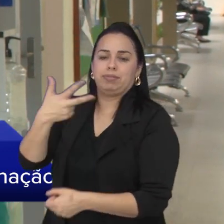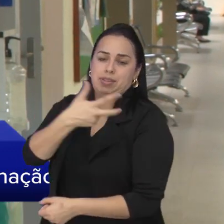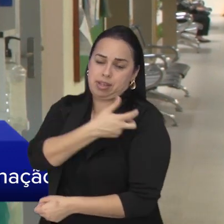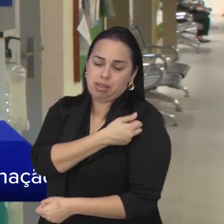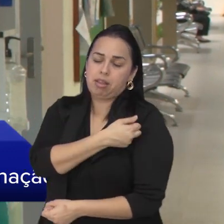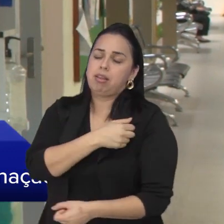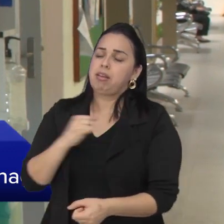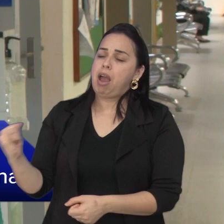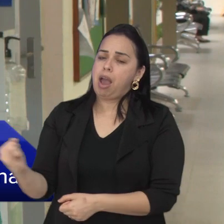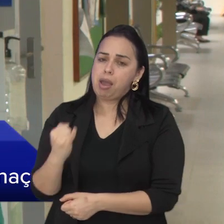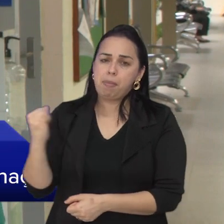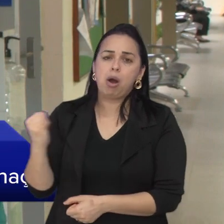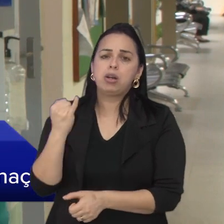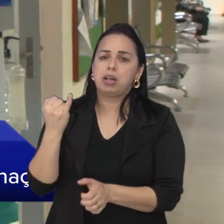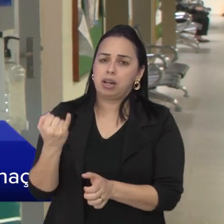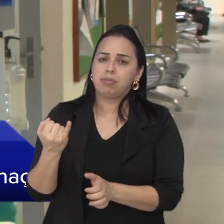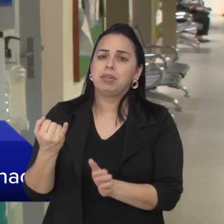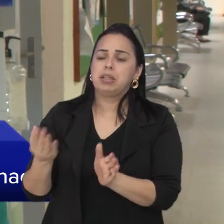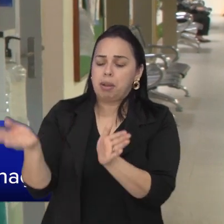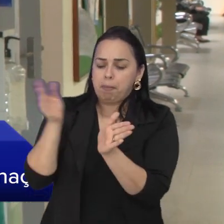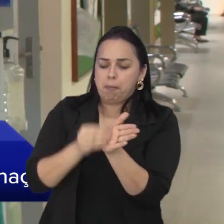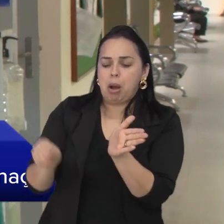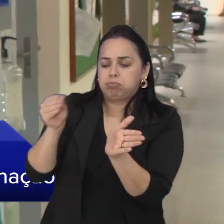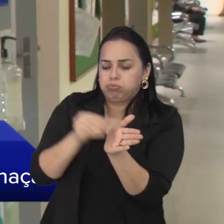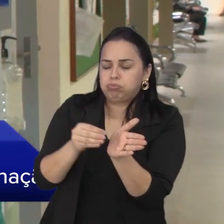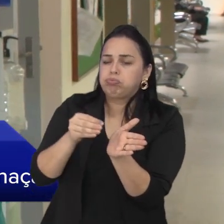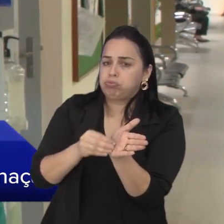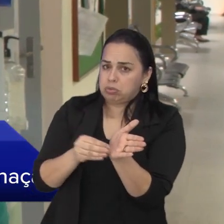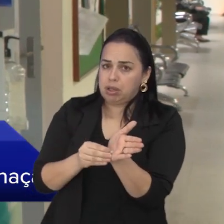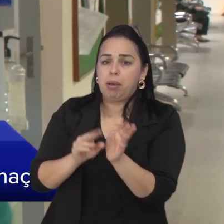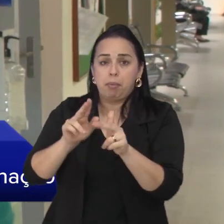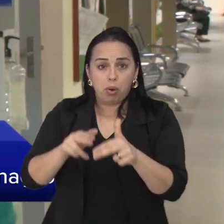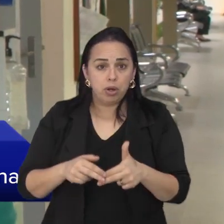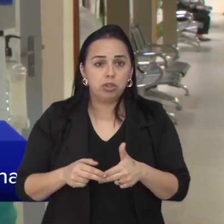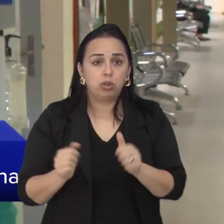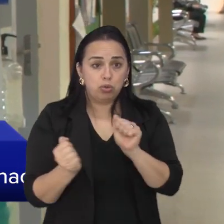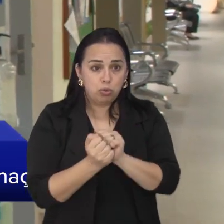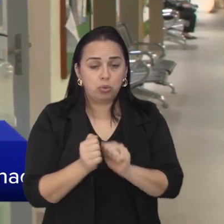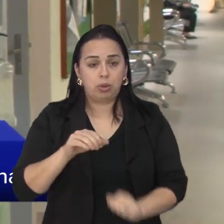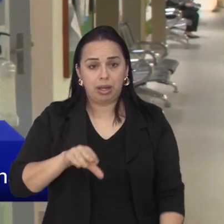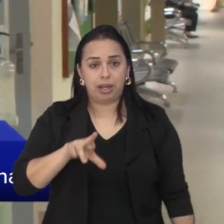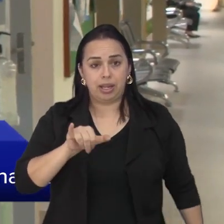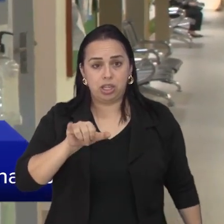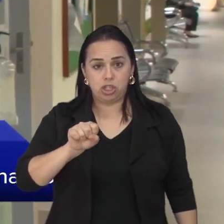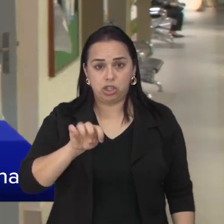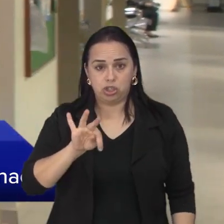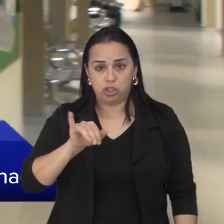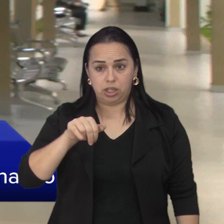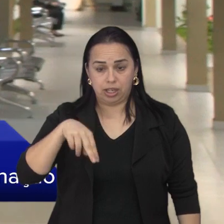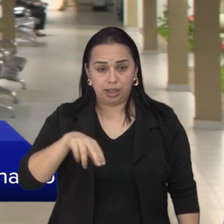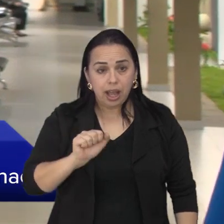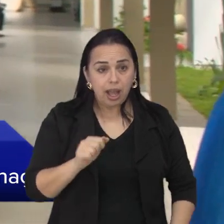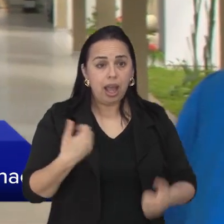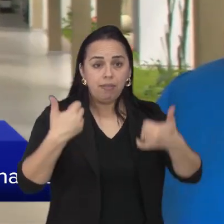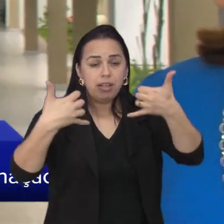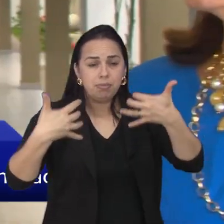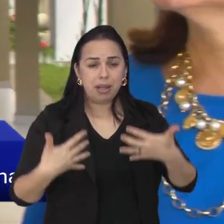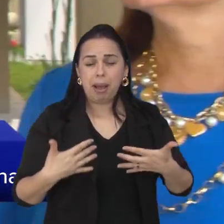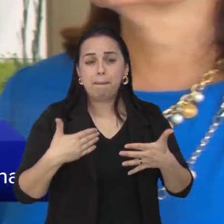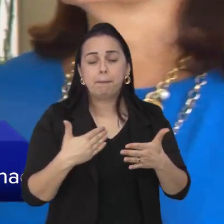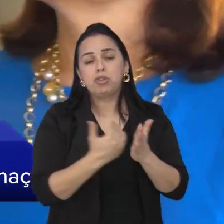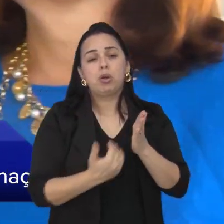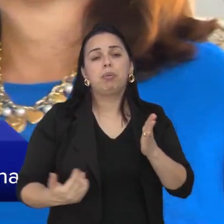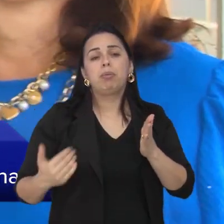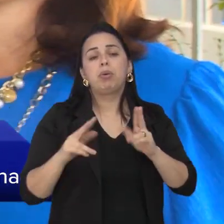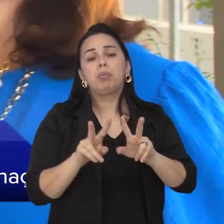no calendário vacinal e são importantes de estarem também na carteira de vacinação das pessoas. Por isso eu estou aqui com a Cristina Alvarenga, ela vai falar um pouco mais